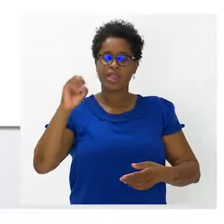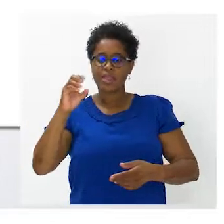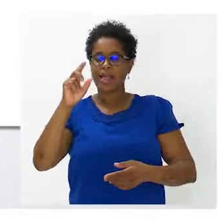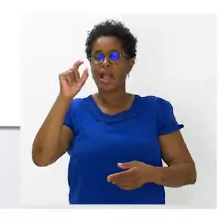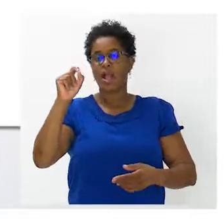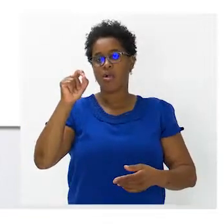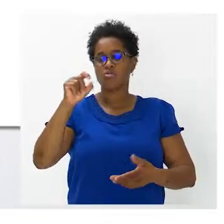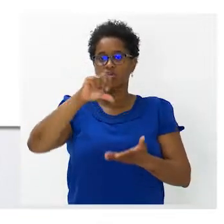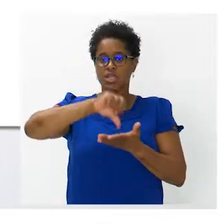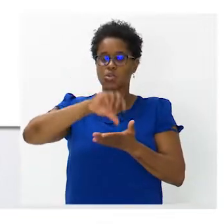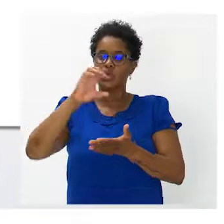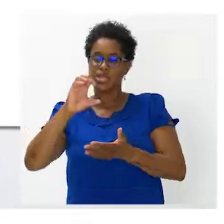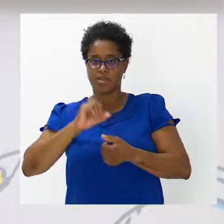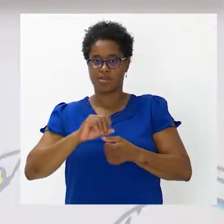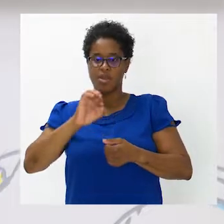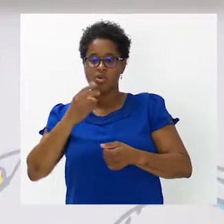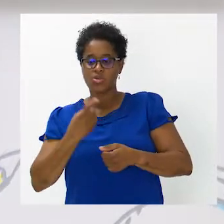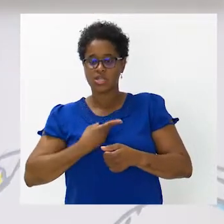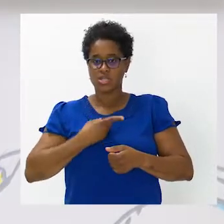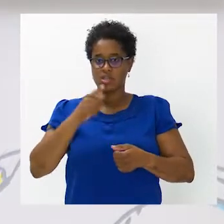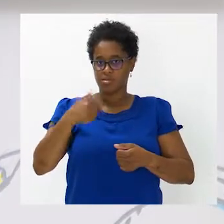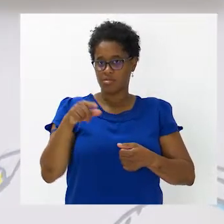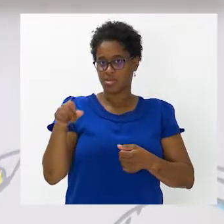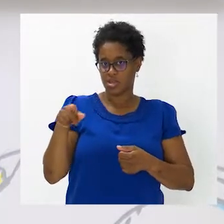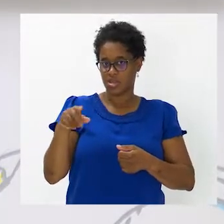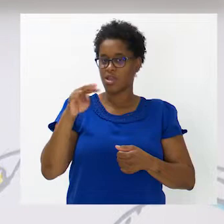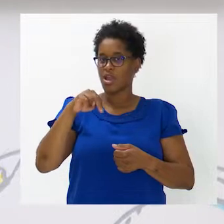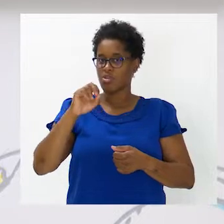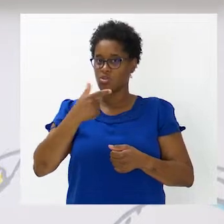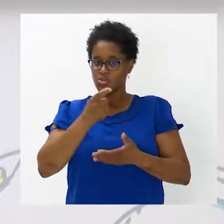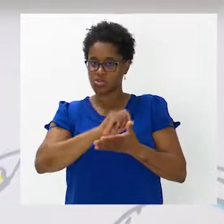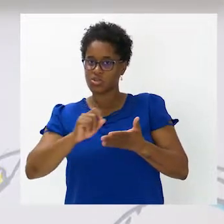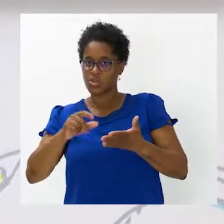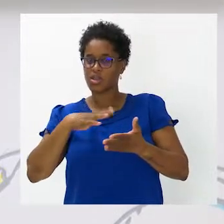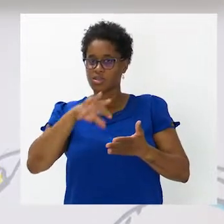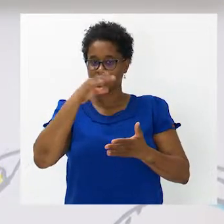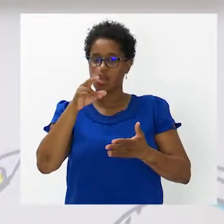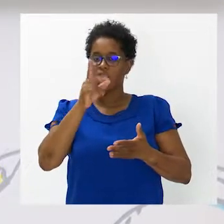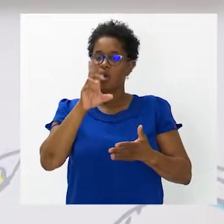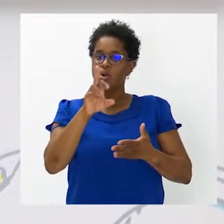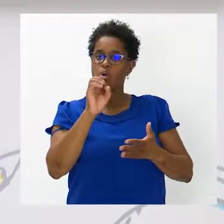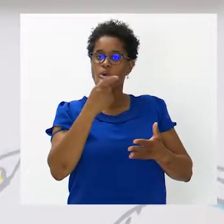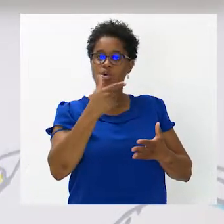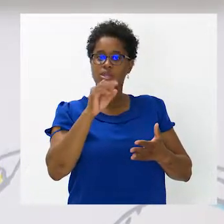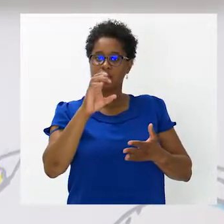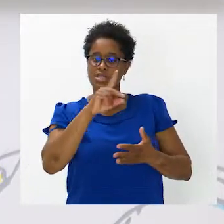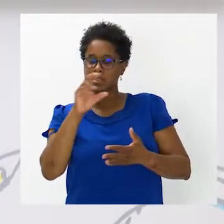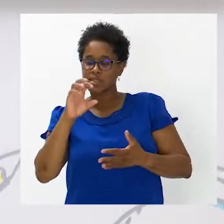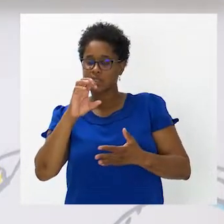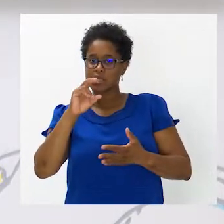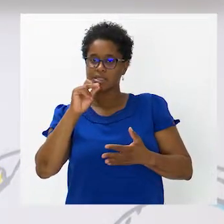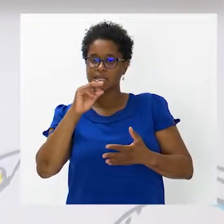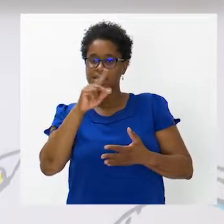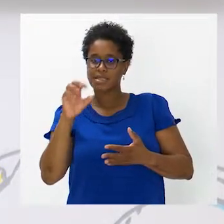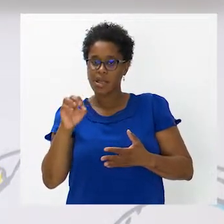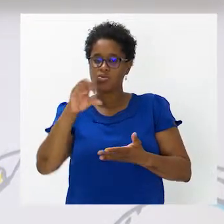com centro em C. Ou seja, nós temos aqui a notação, quer dizer, é rotação com o centro